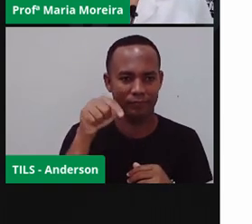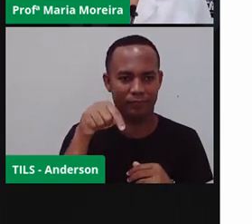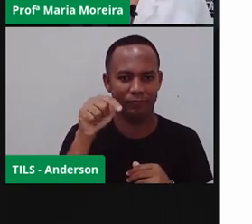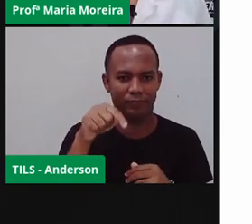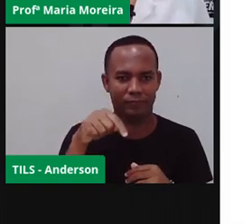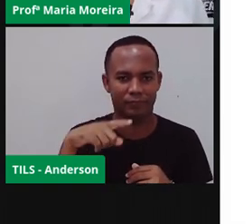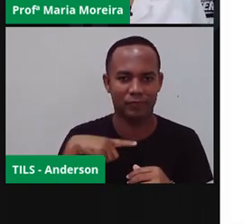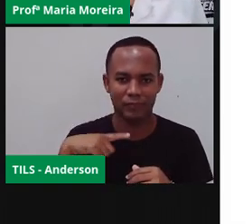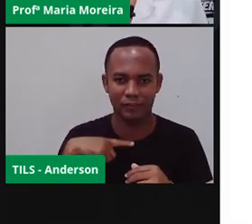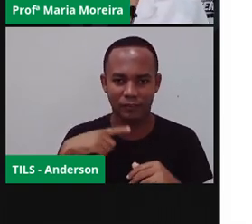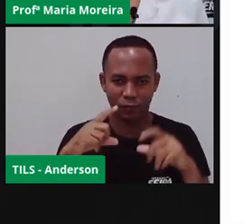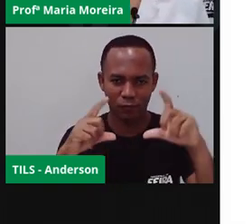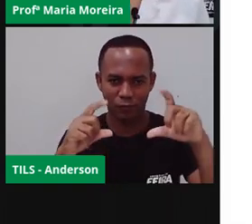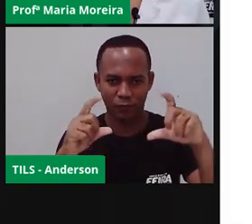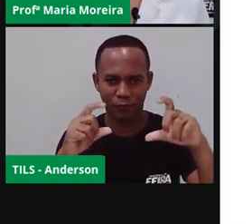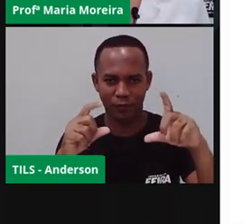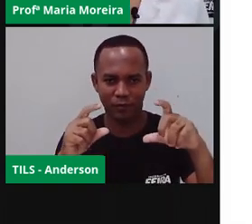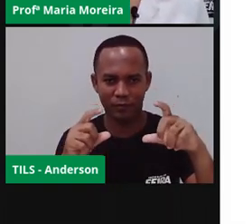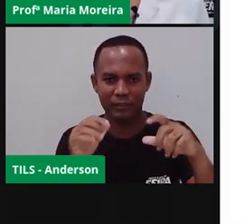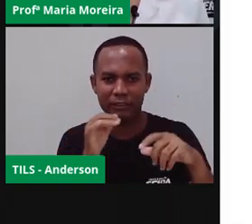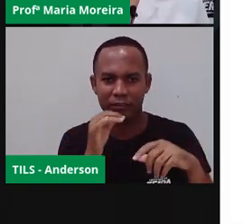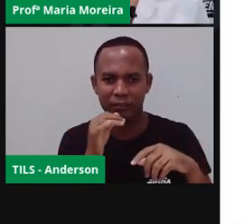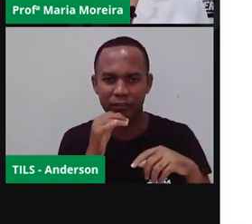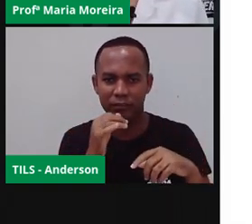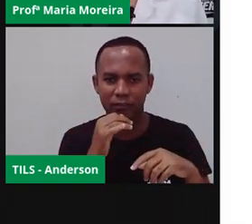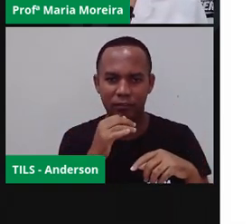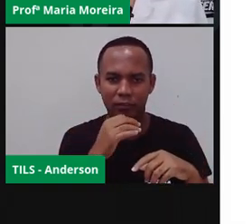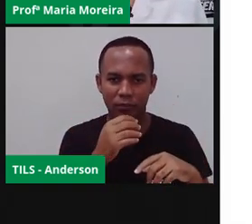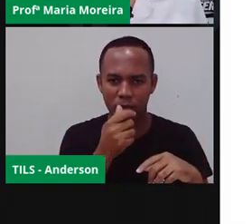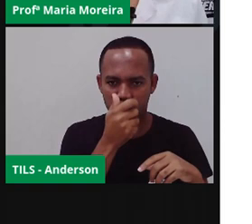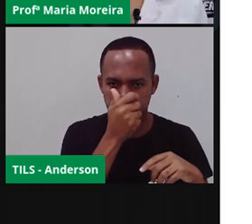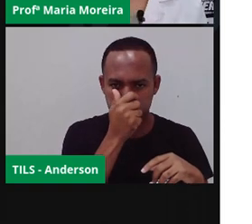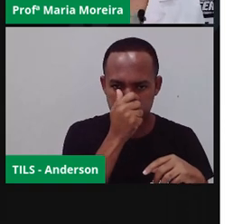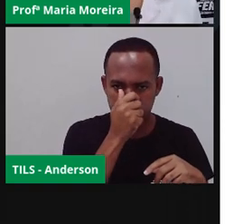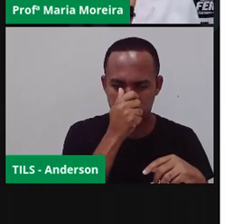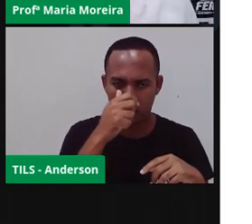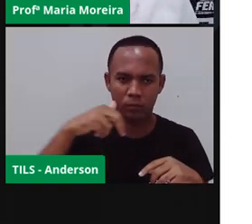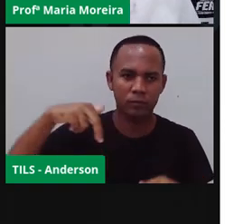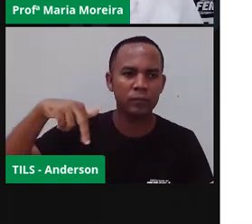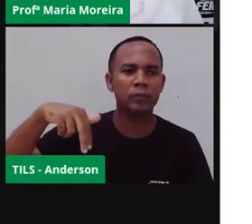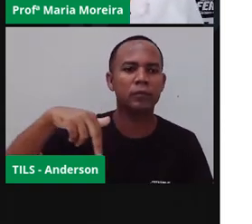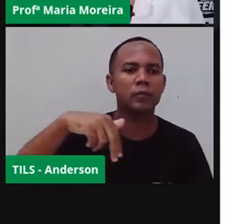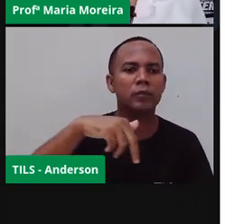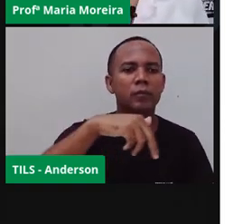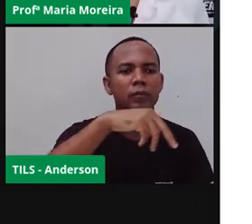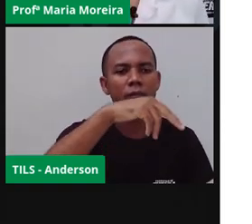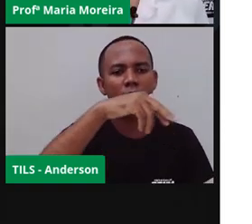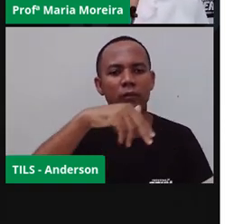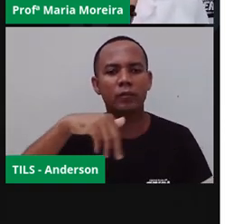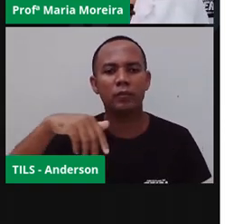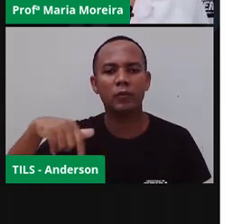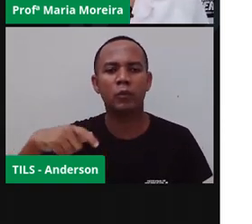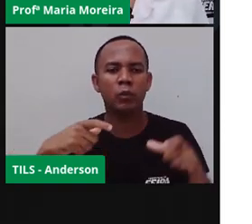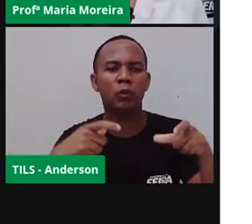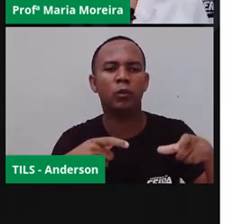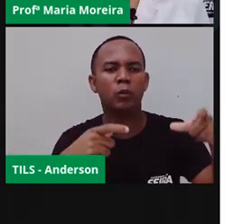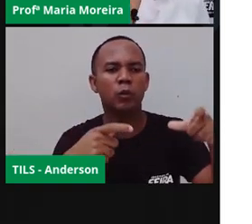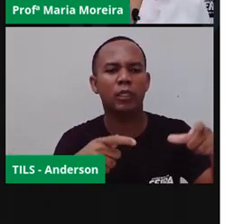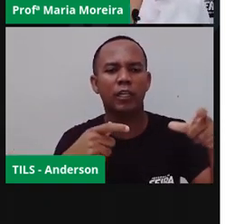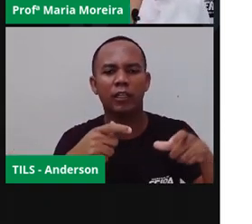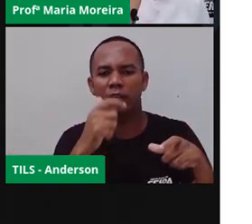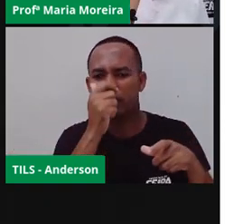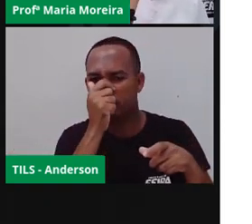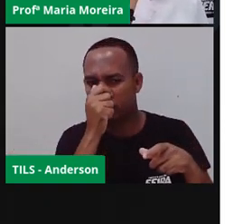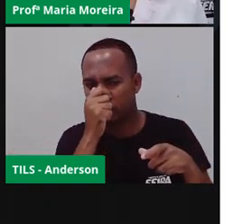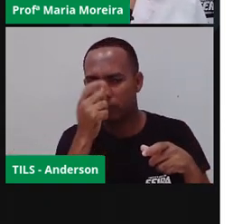para vocês. Espaços cheios, né? Agora no período de quarentena, as pessoas andando em espaços cheios. E aí ele vai e